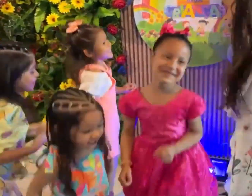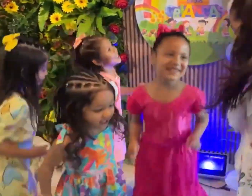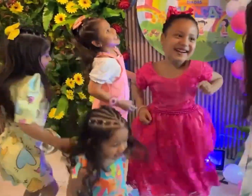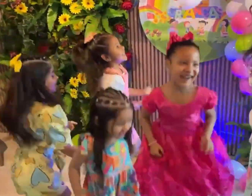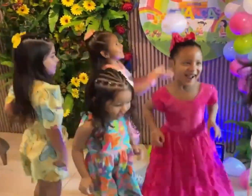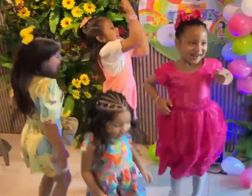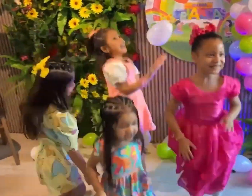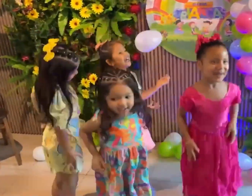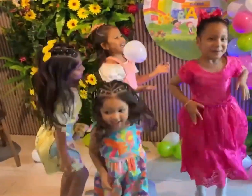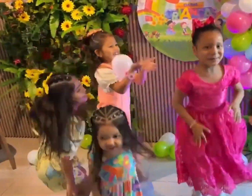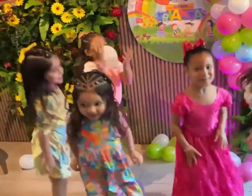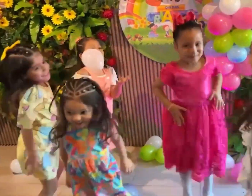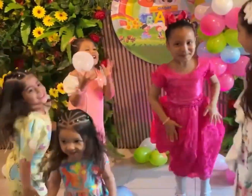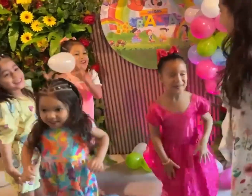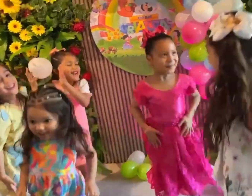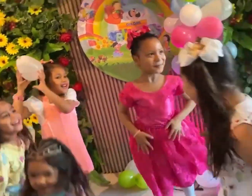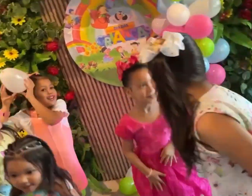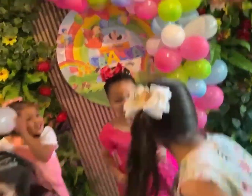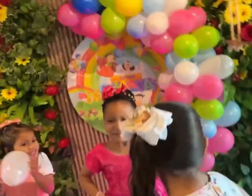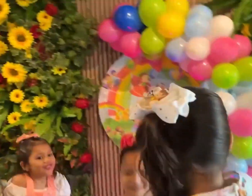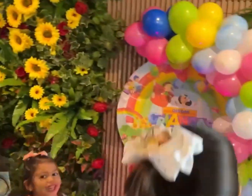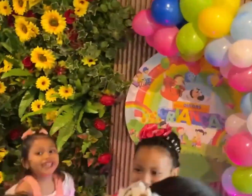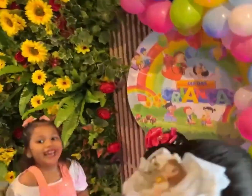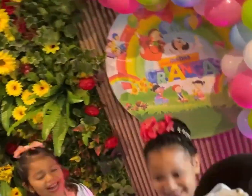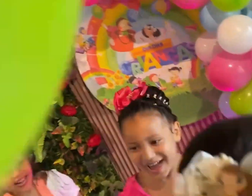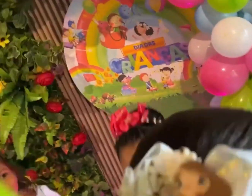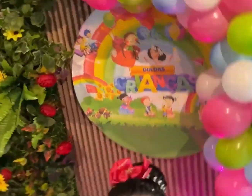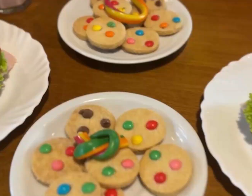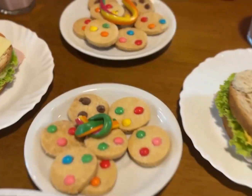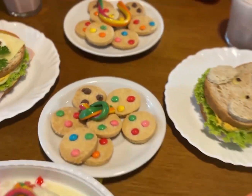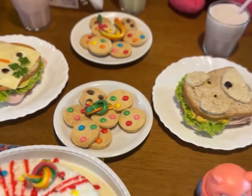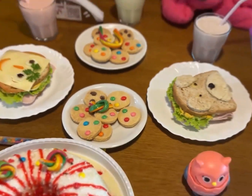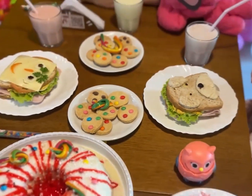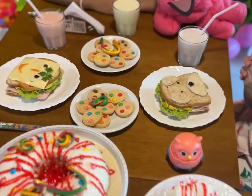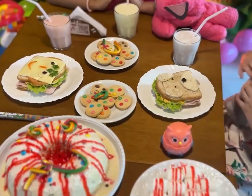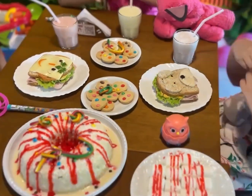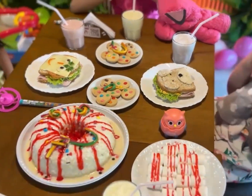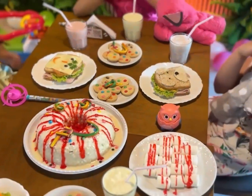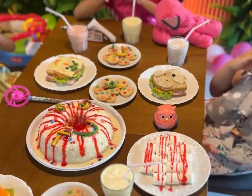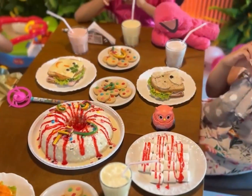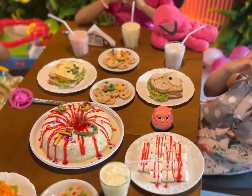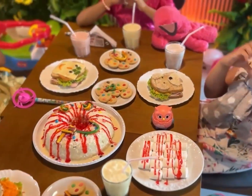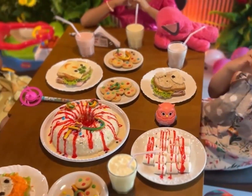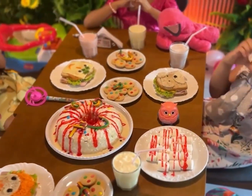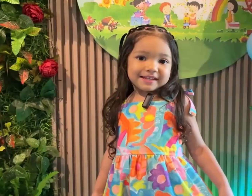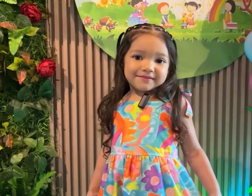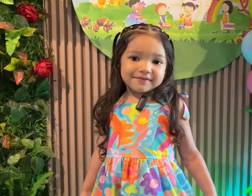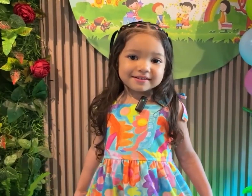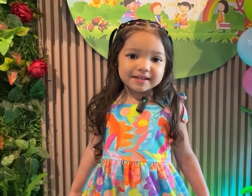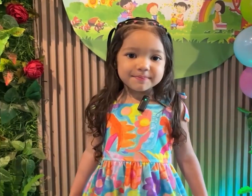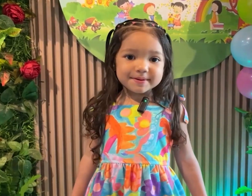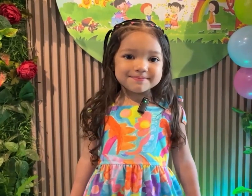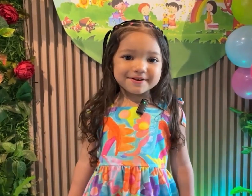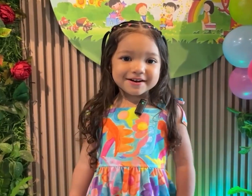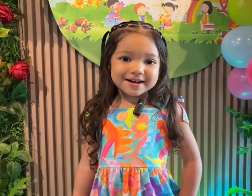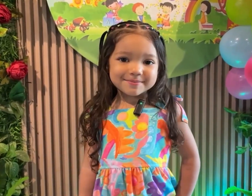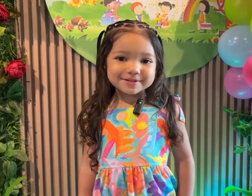pula pipoquinha. Pula, pula pra crescer e estourar. O